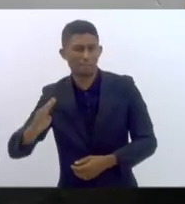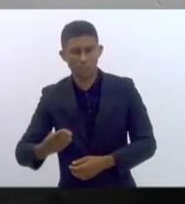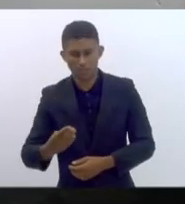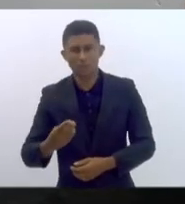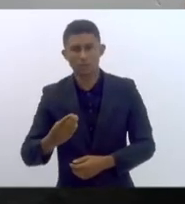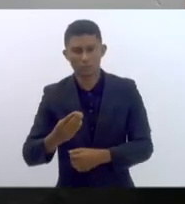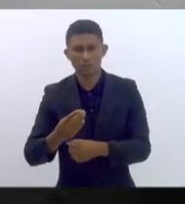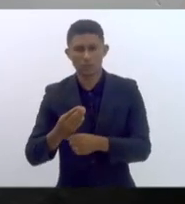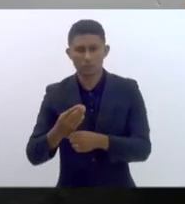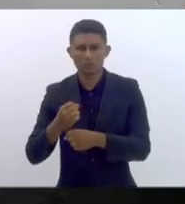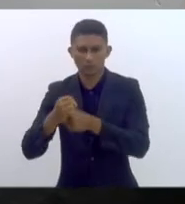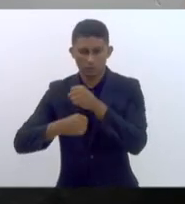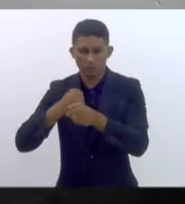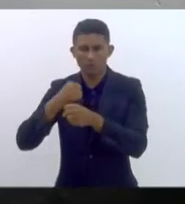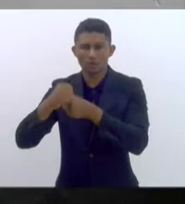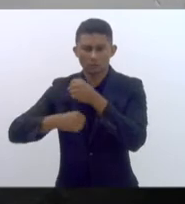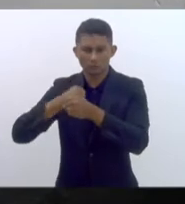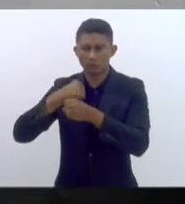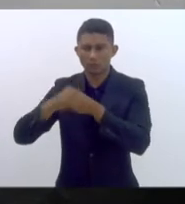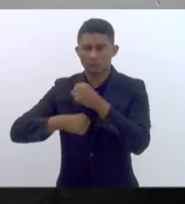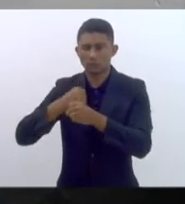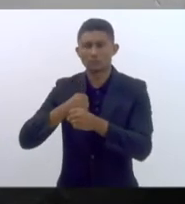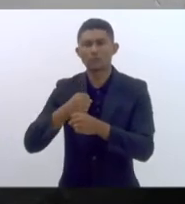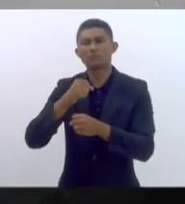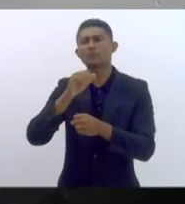Que parcela é essa que nós vamos pagar?